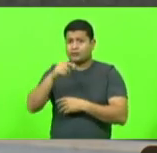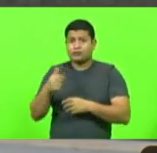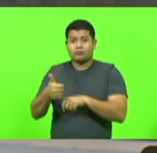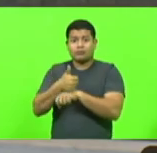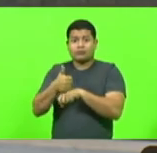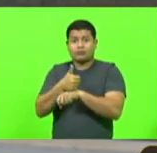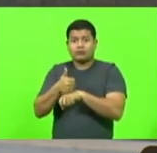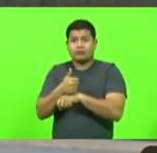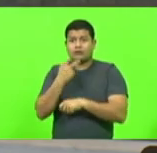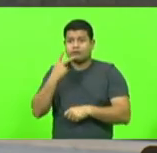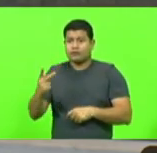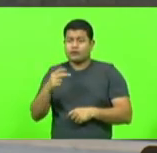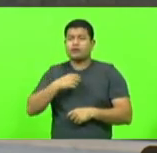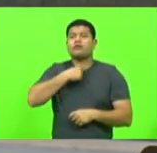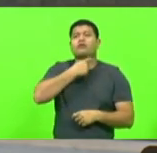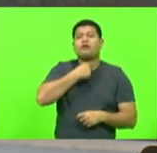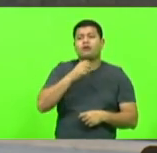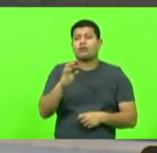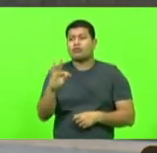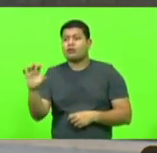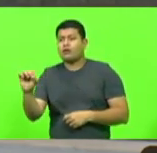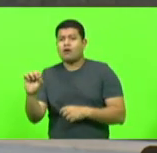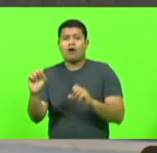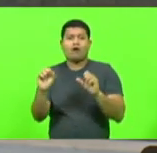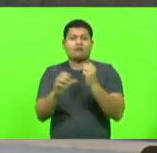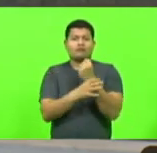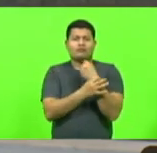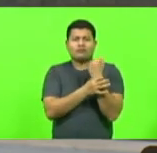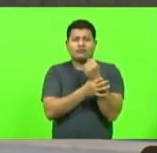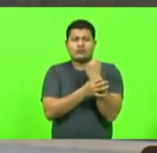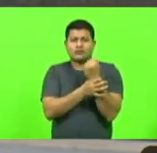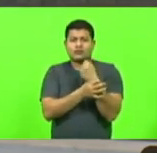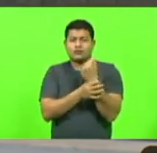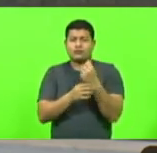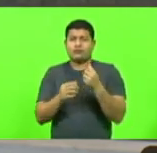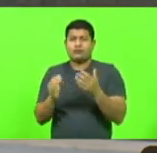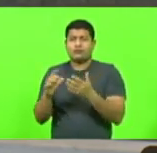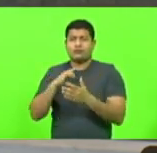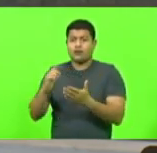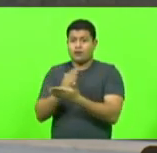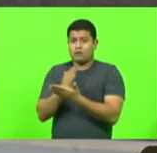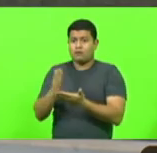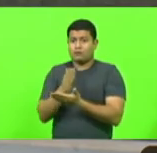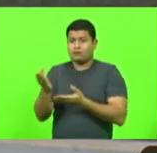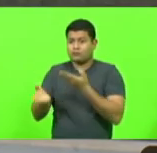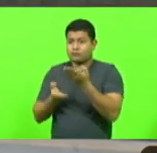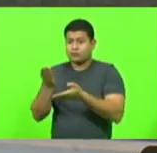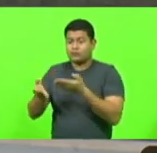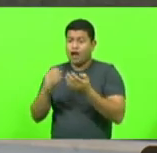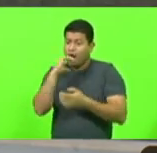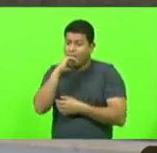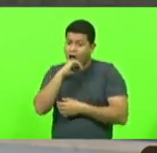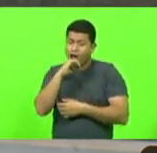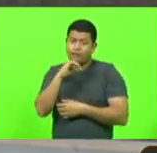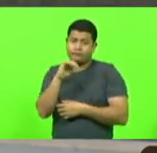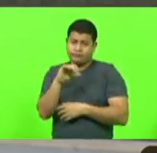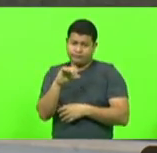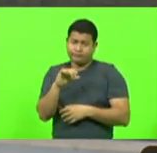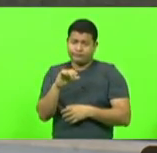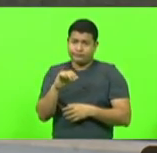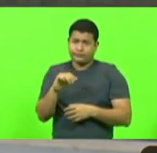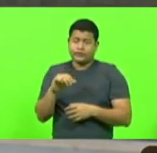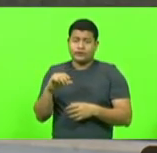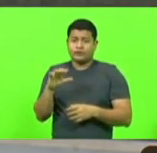só o fono, TO, físio, todos, né? O físio ainda tem alguns atendimentos que são um pouco mais rápido em conjunto,